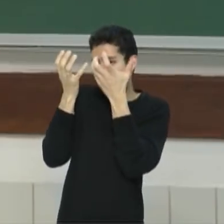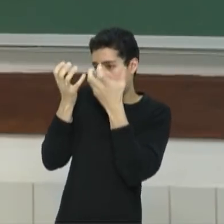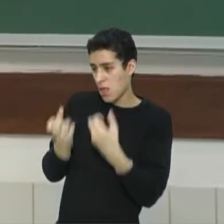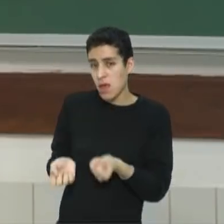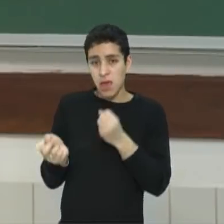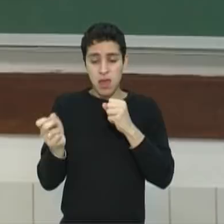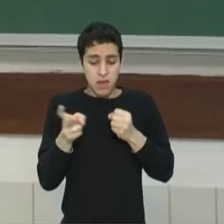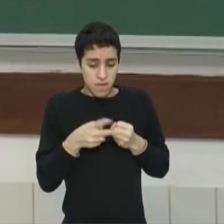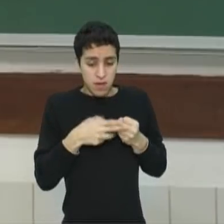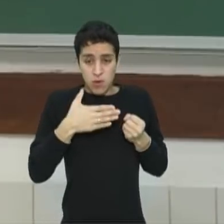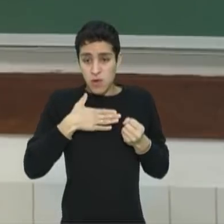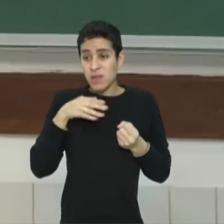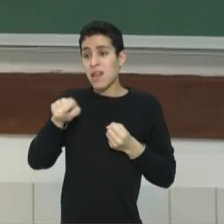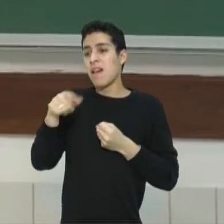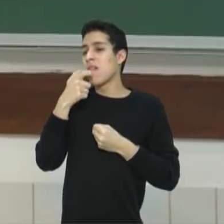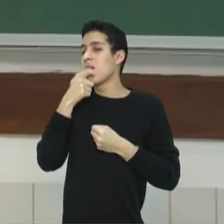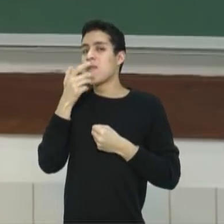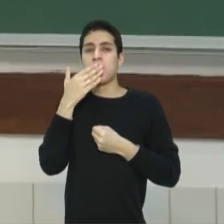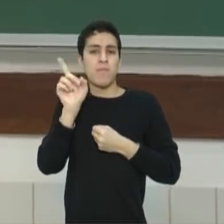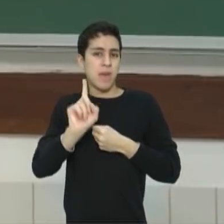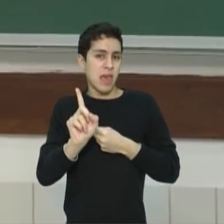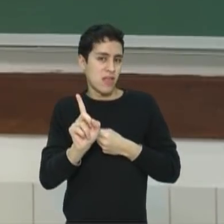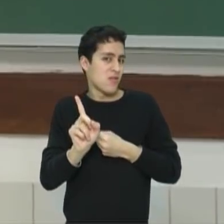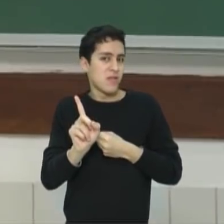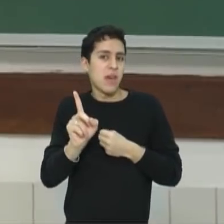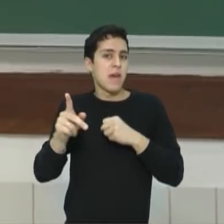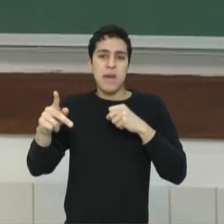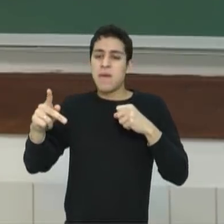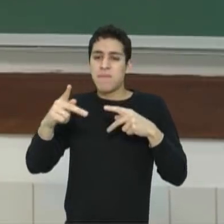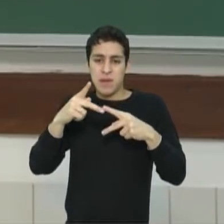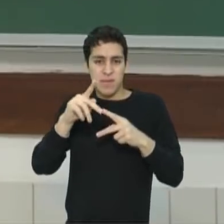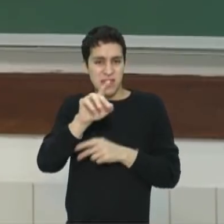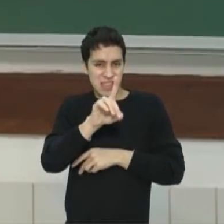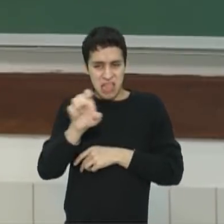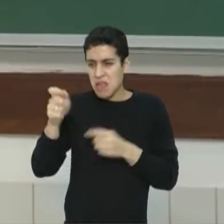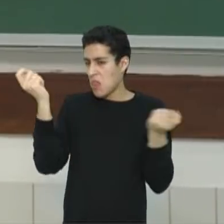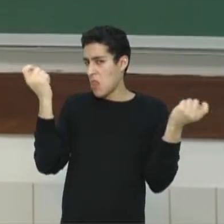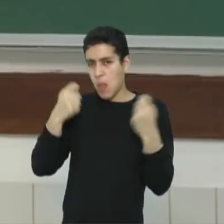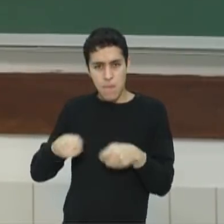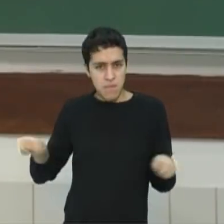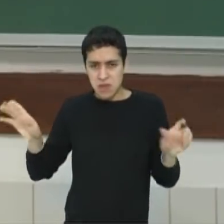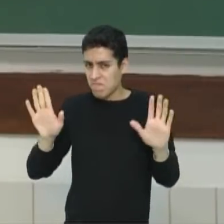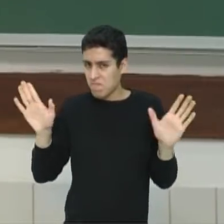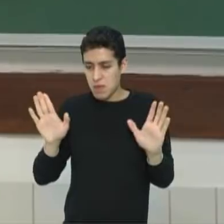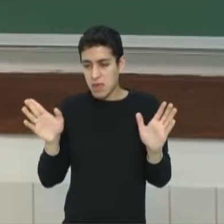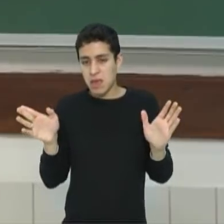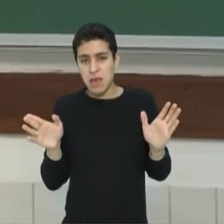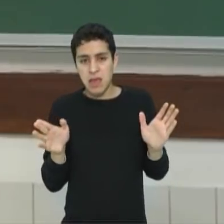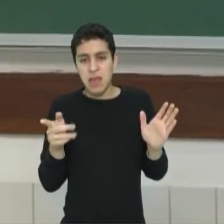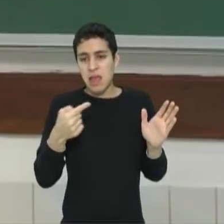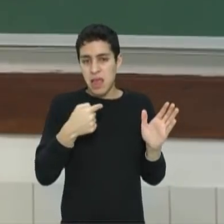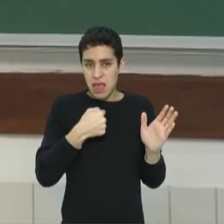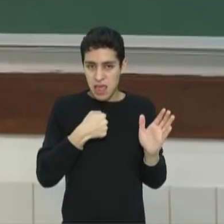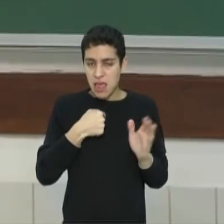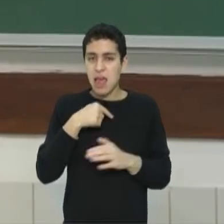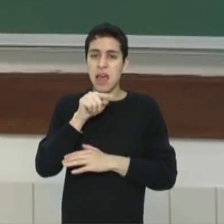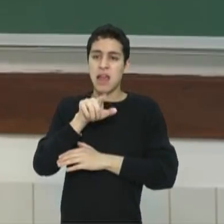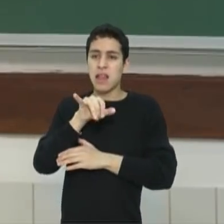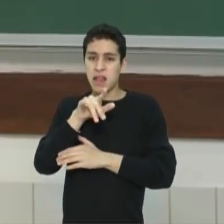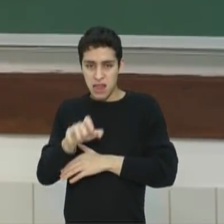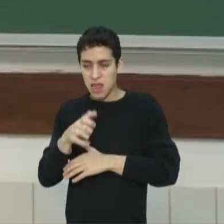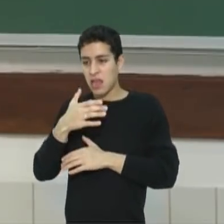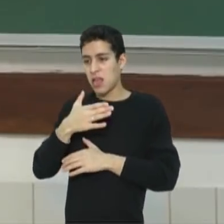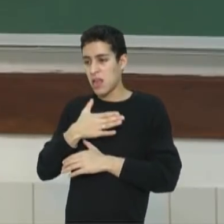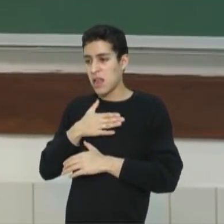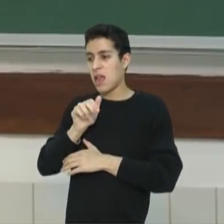Né? O verbo gostar em inglês, ele não pede preposição de, vocês já observaram isso, né? Eu não preciso dizer I like of apple.